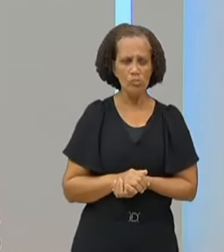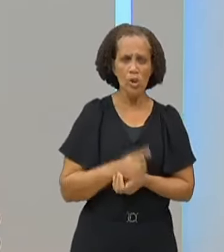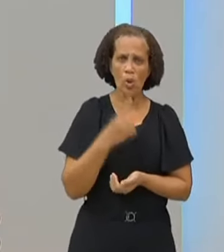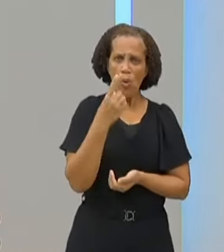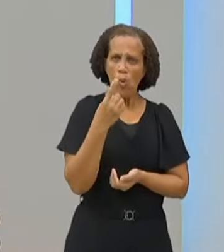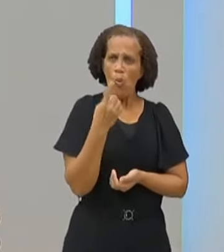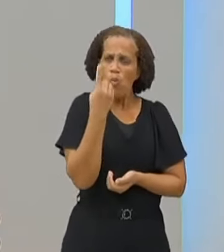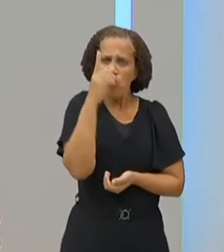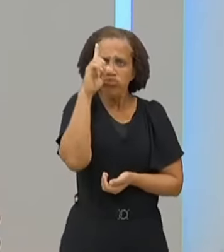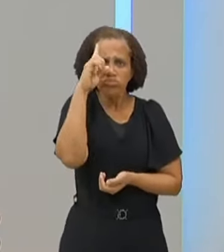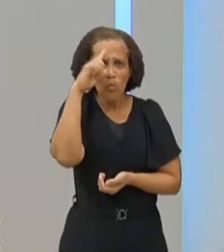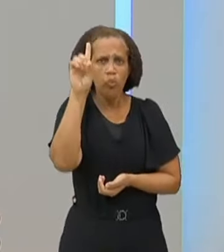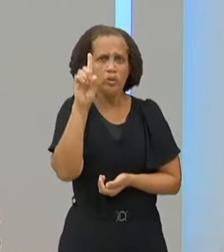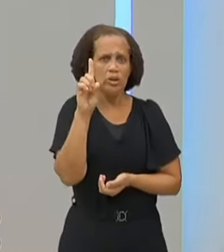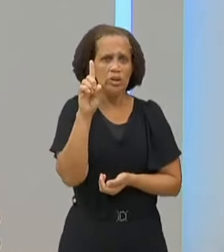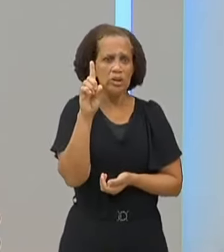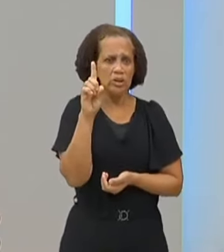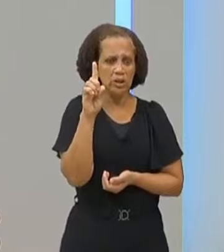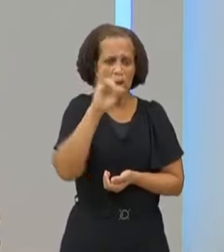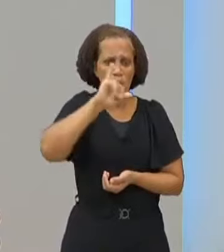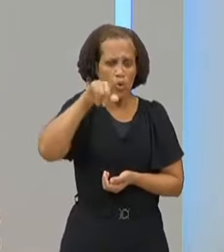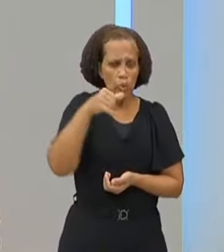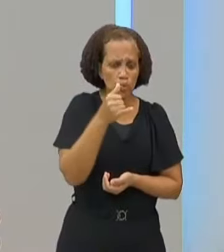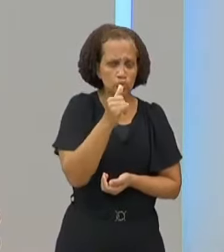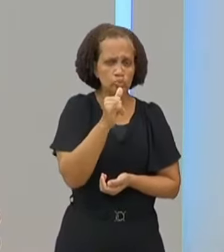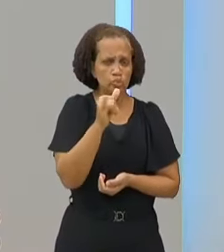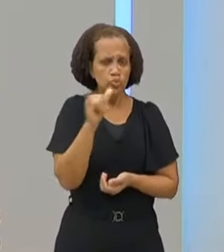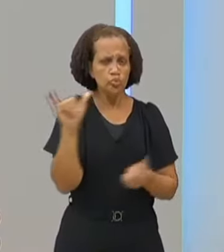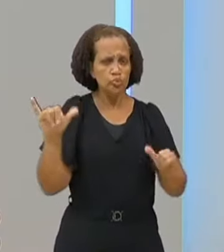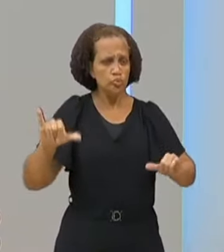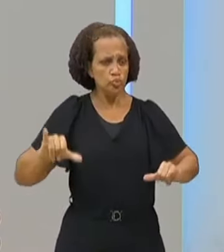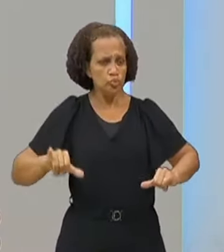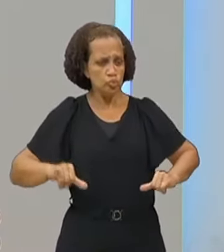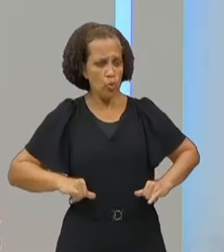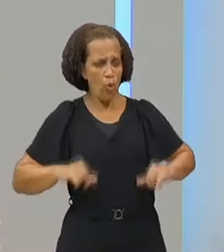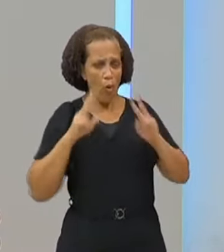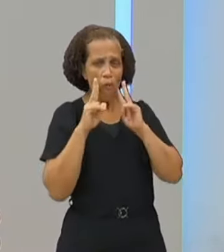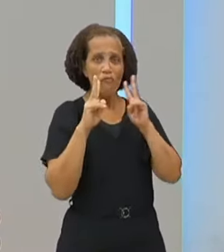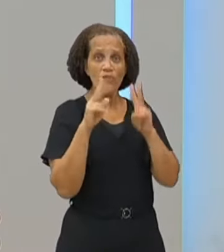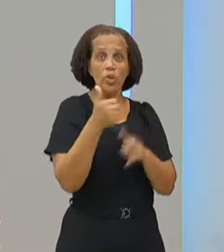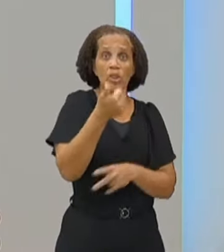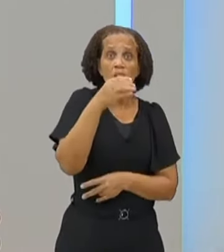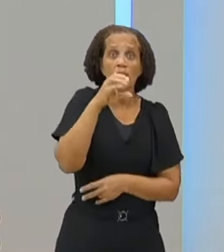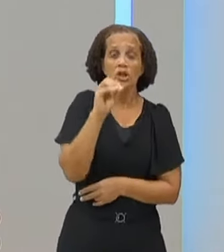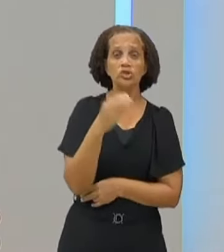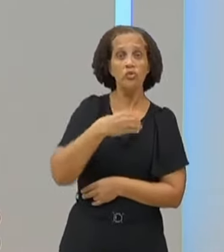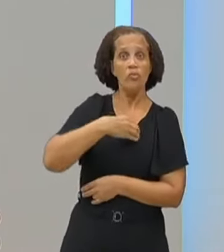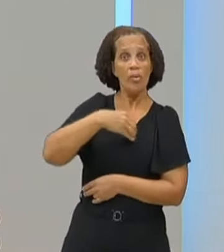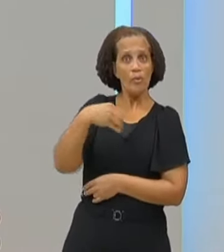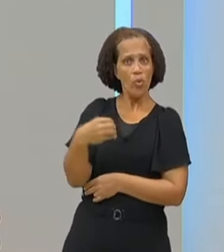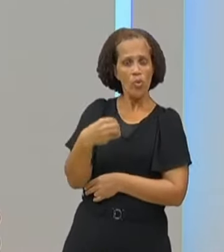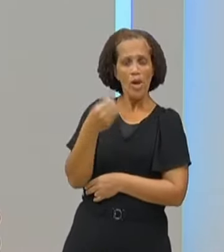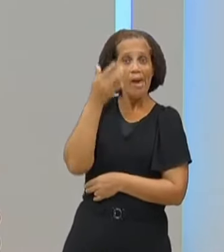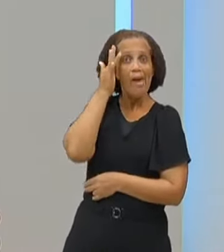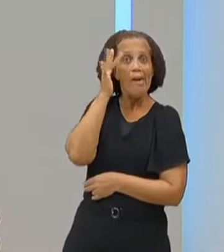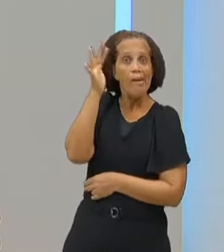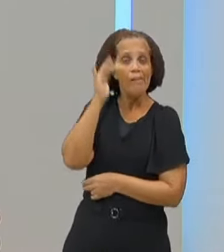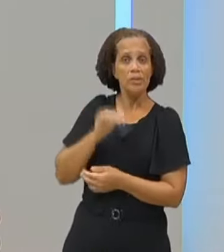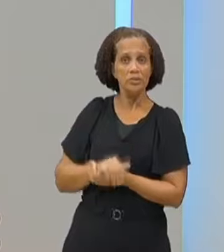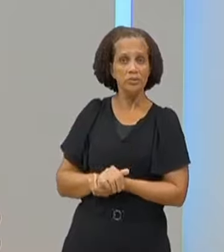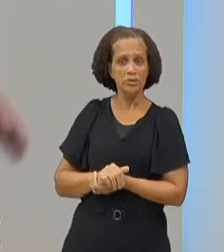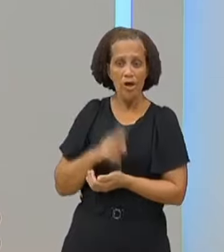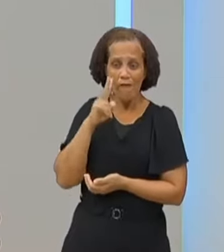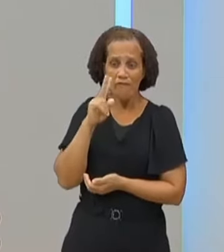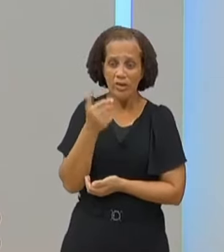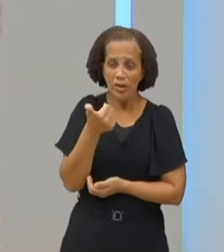10 filhos morrerem. Você já pensou na sua casa 10 caixões assim dos filhos que tinha? Ele ficou desfilhado